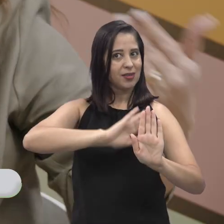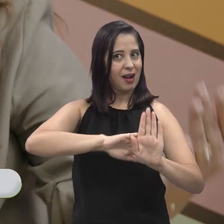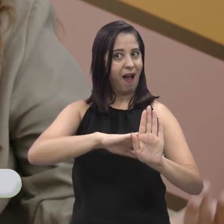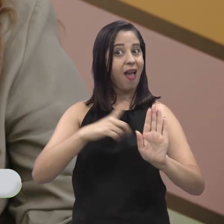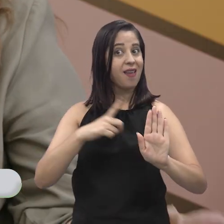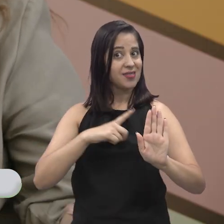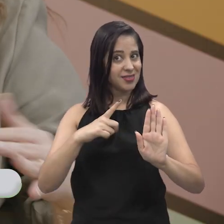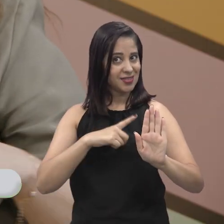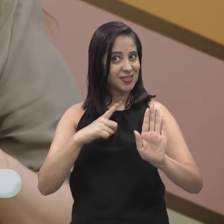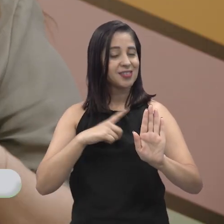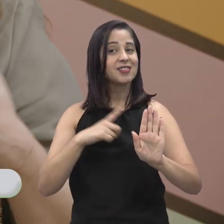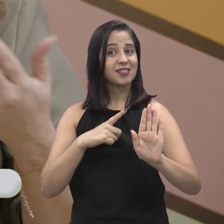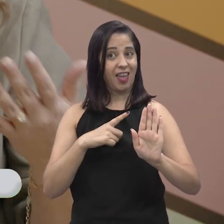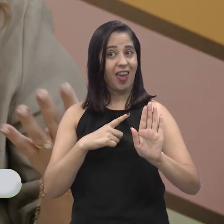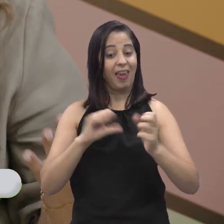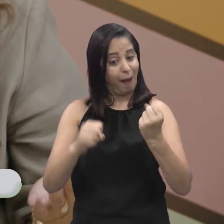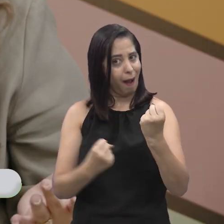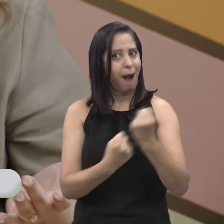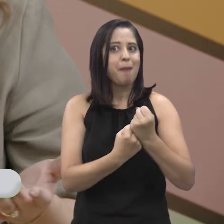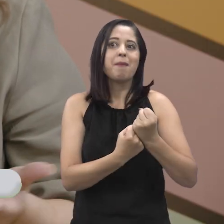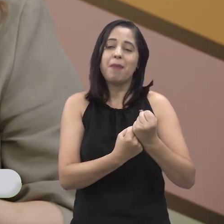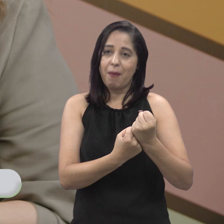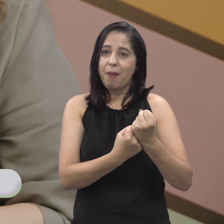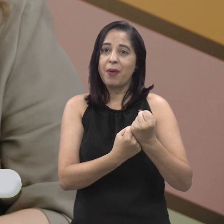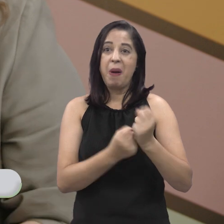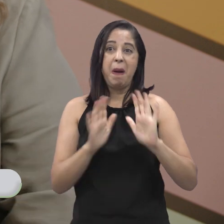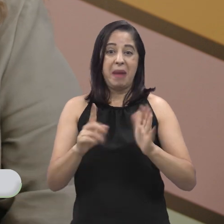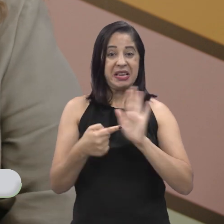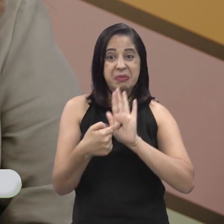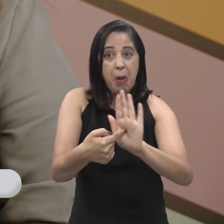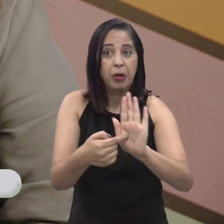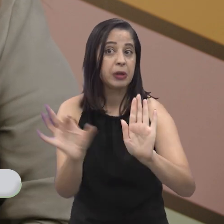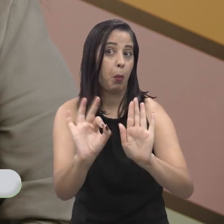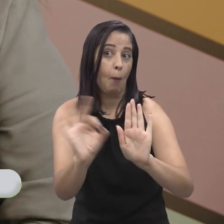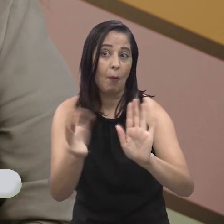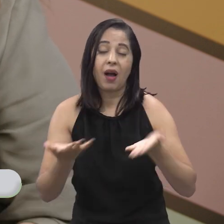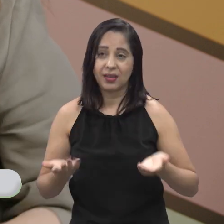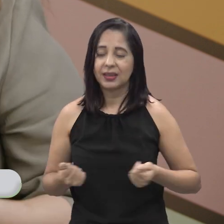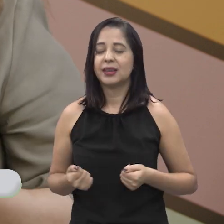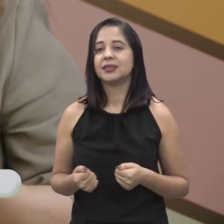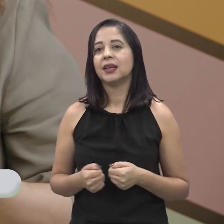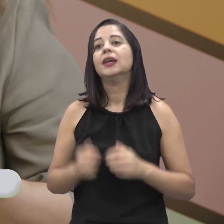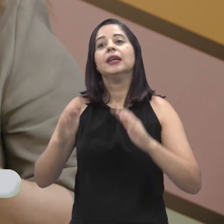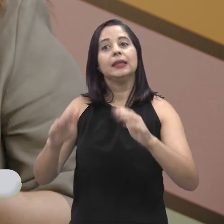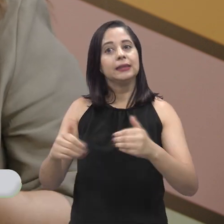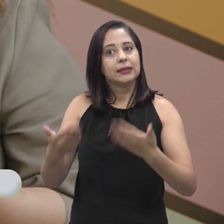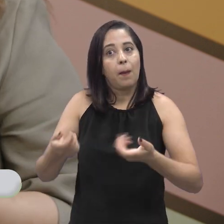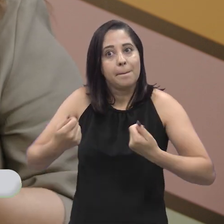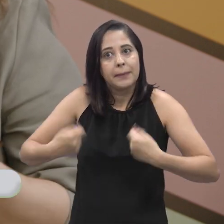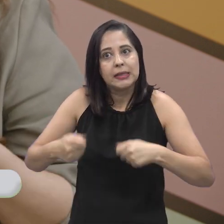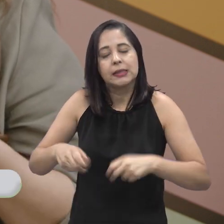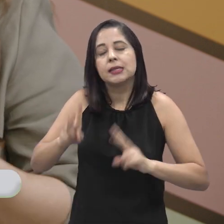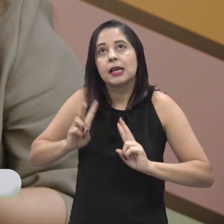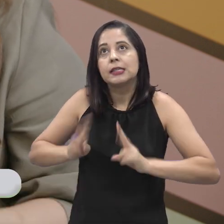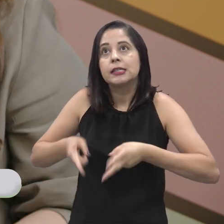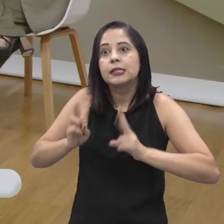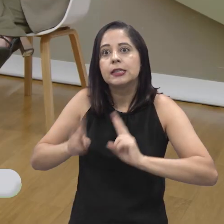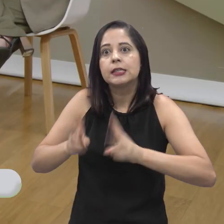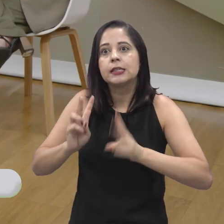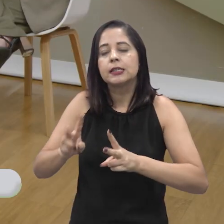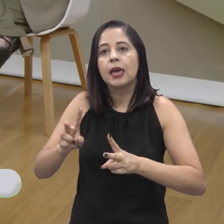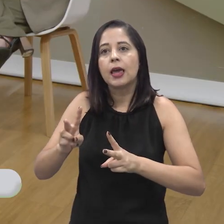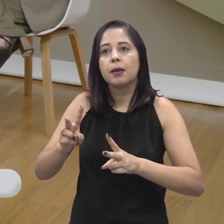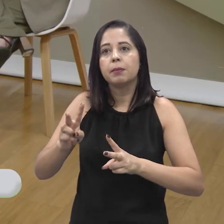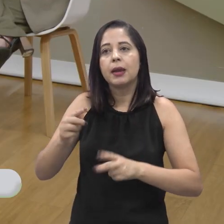por detrás, Sim, né? não tem Aquilo apoio, não né? tem esse apoio, esse suporte. Exatamente. Então a gente precisa sempre trazer para dados